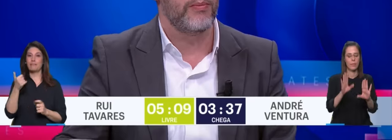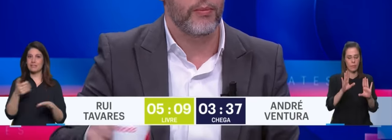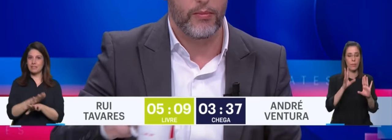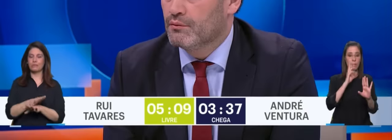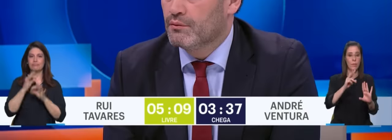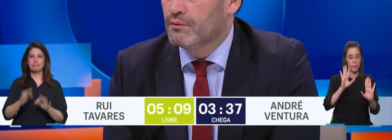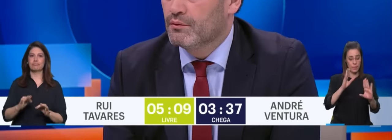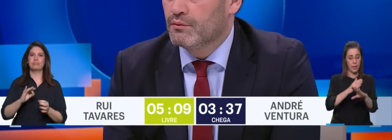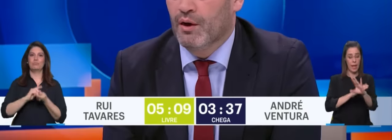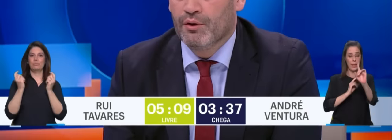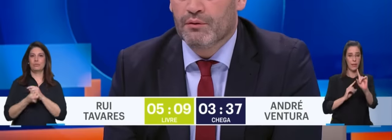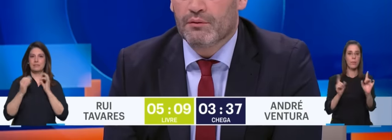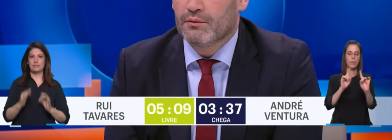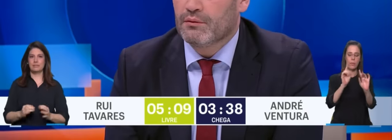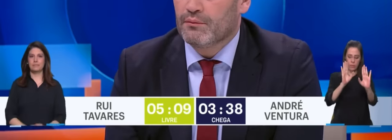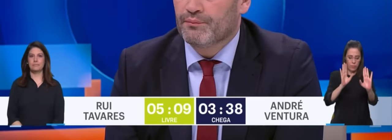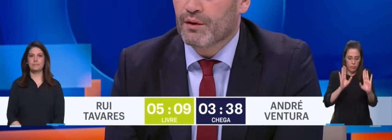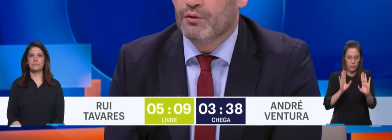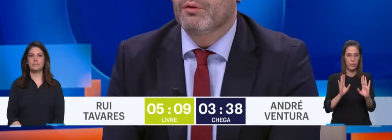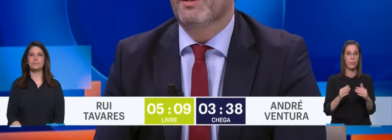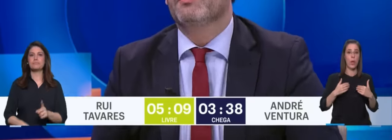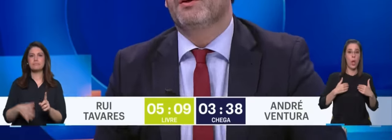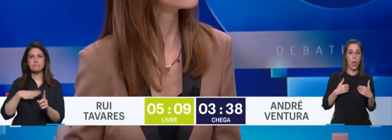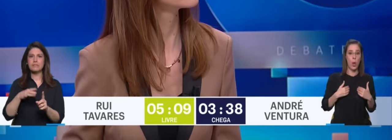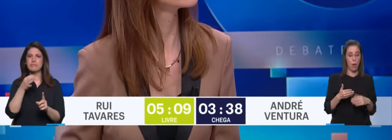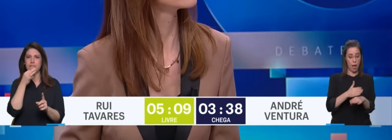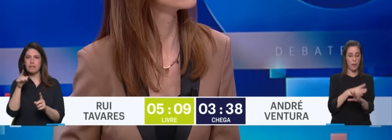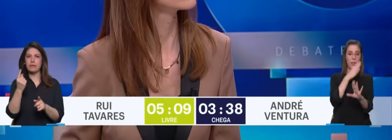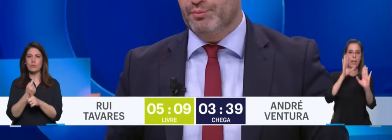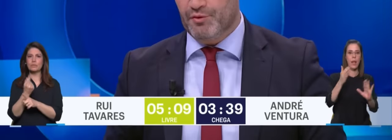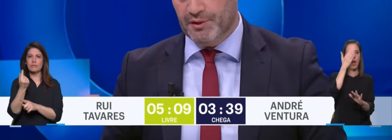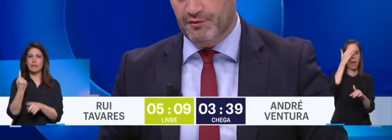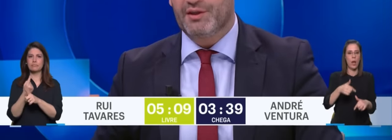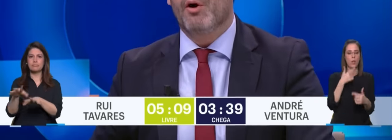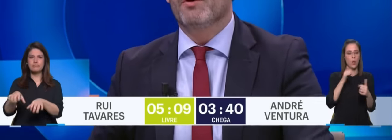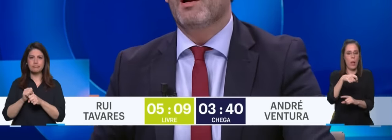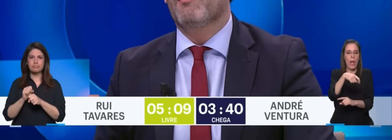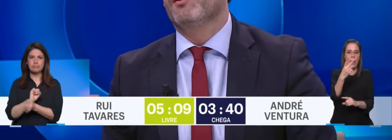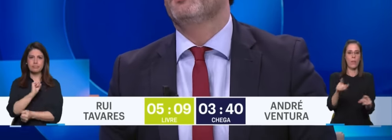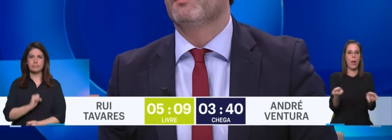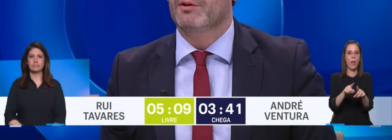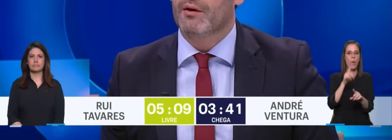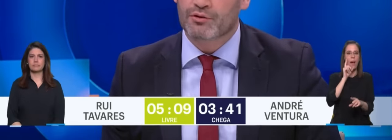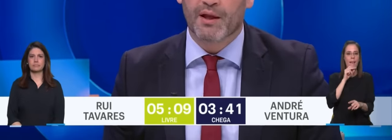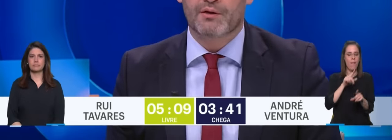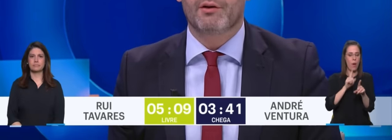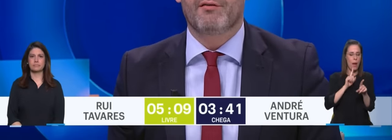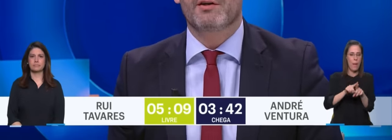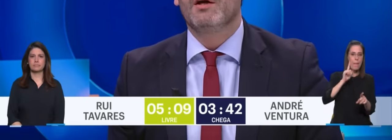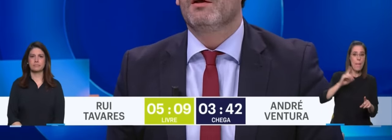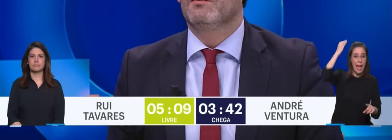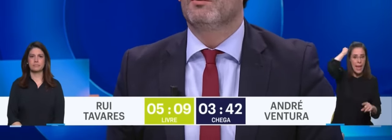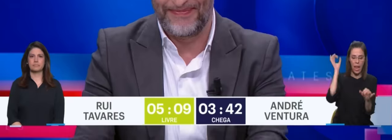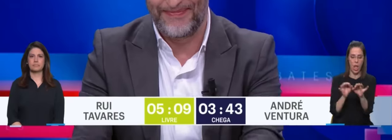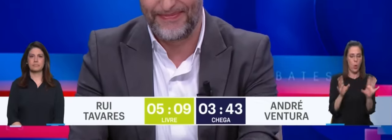quero responder nomeadamente a esta questão do Confisco de B quero mais dizer isto eu acho que nós não podemos vir para televisão é o mesmo que a vó da Mariana Mortágua desculpe lá Rui